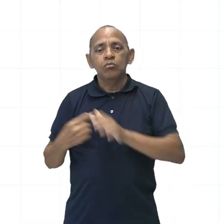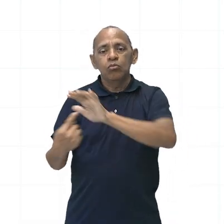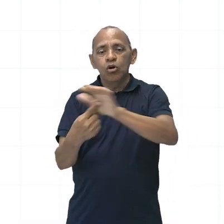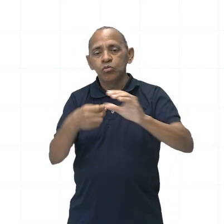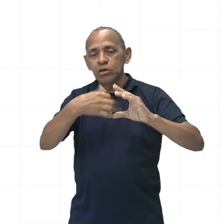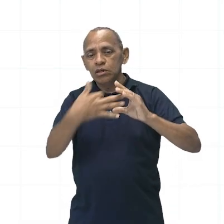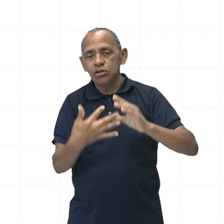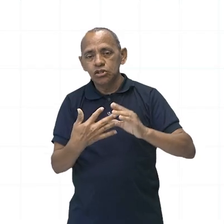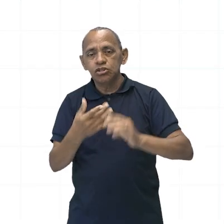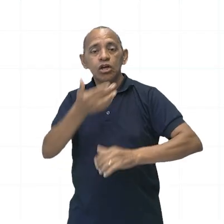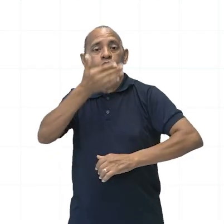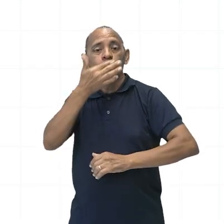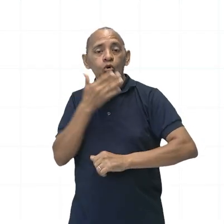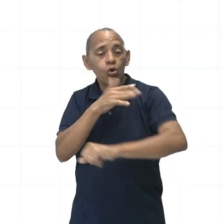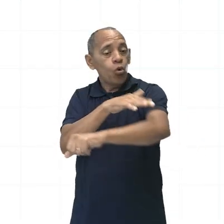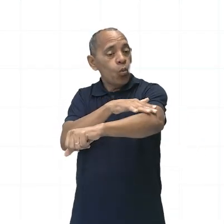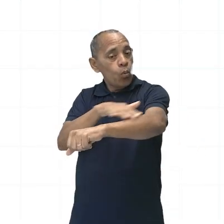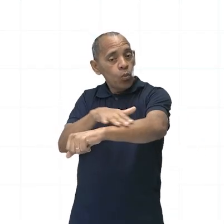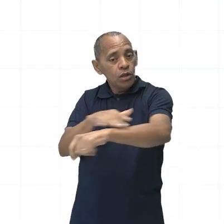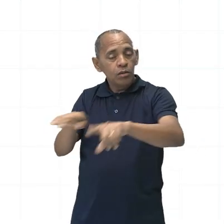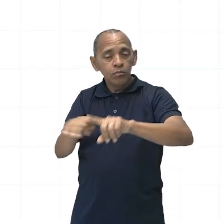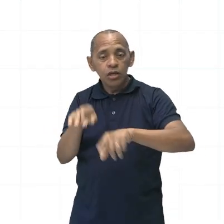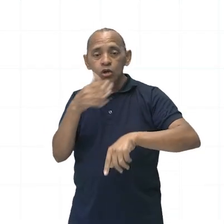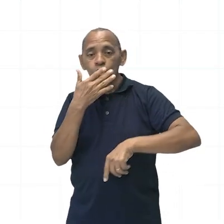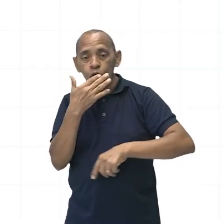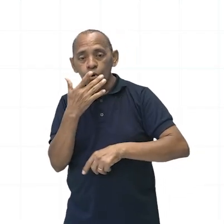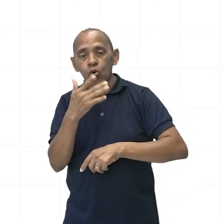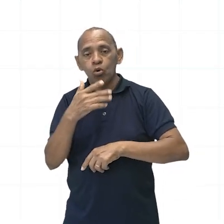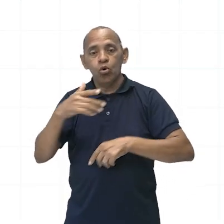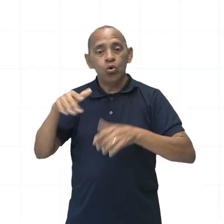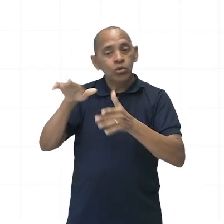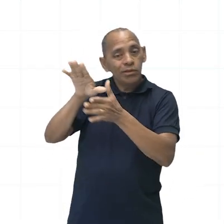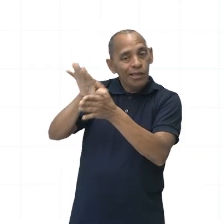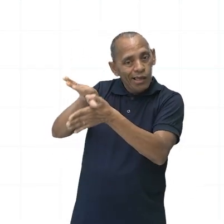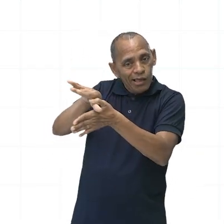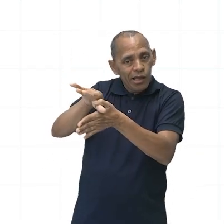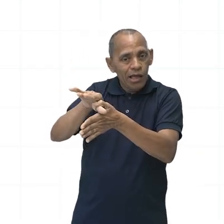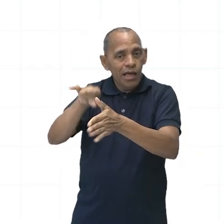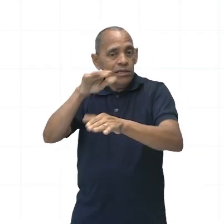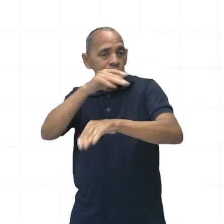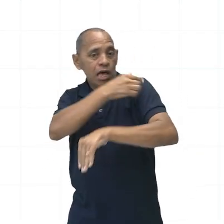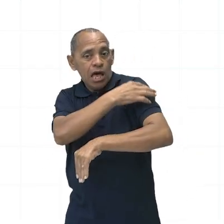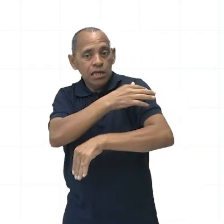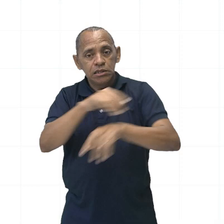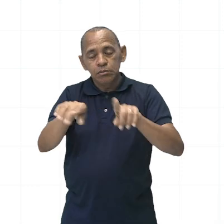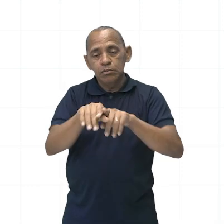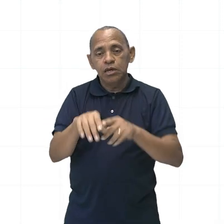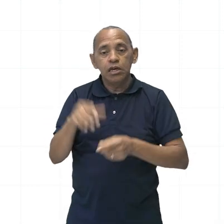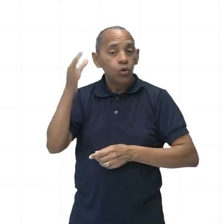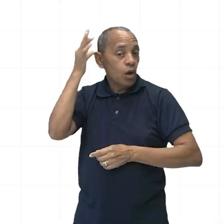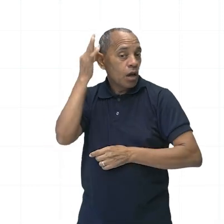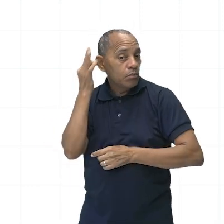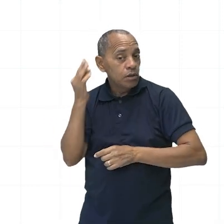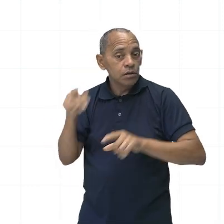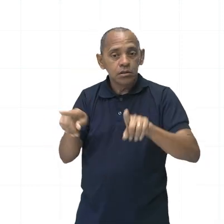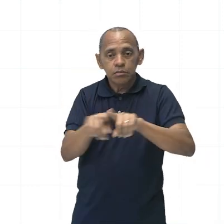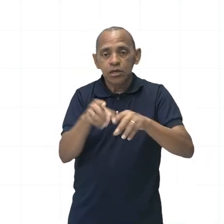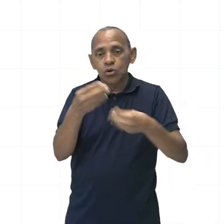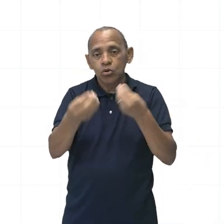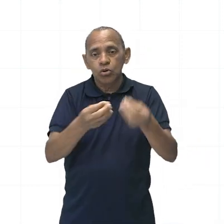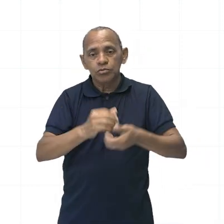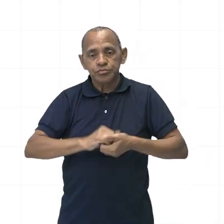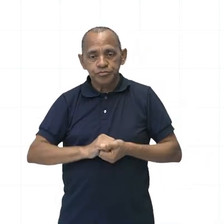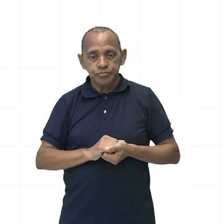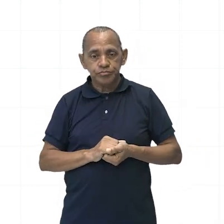a cor de uma pelagem, seja a coloração de uma asa, ou a textura do cabelo, ou seja, são essas